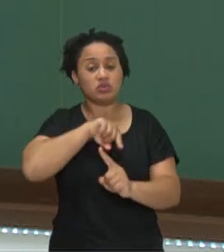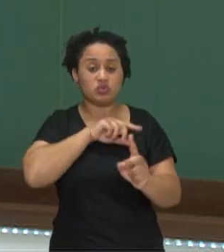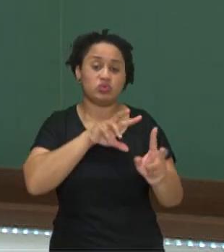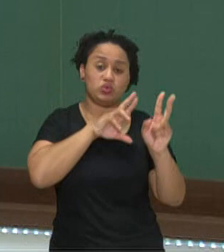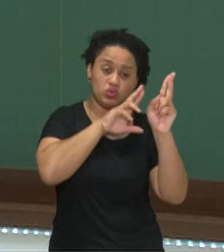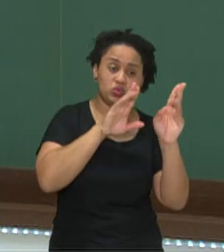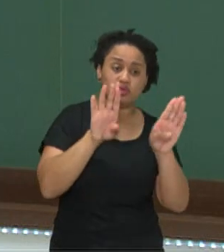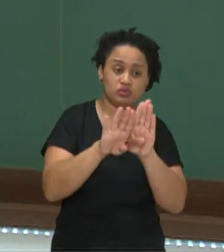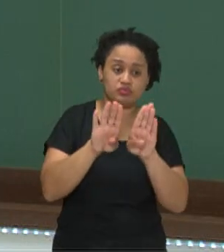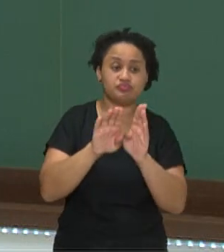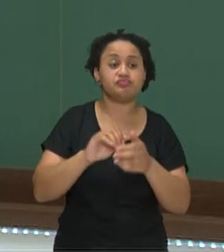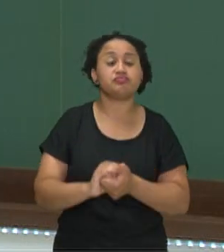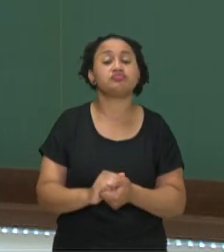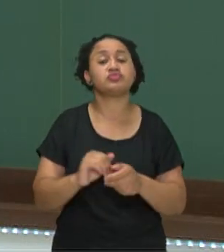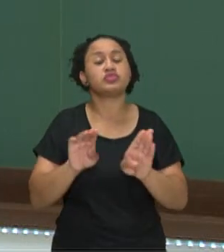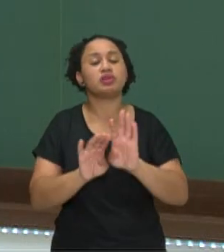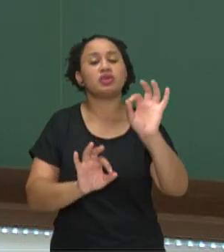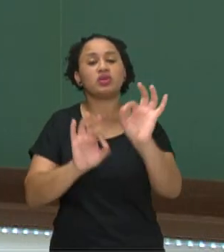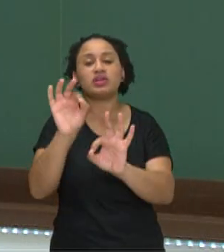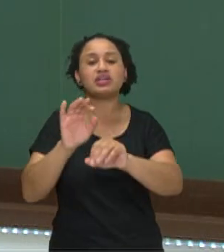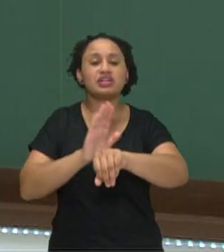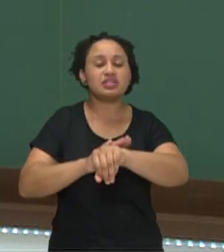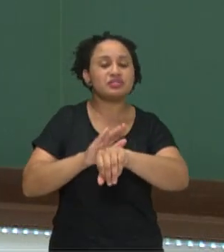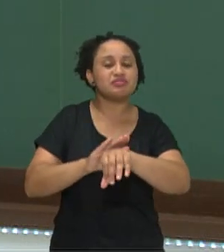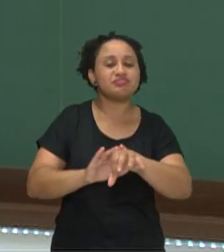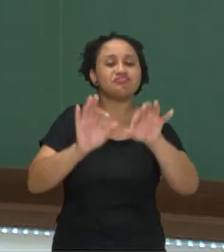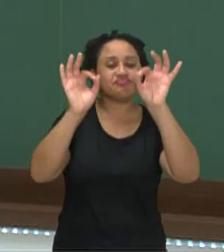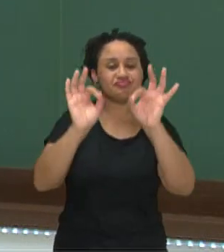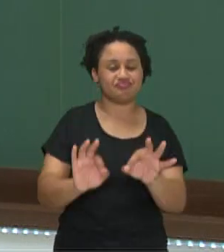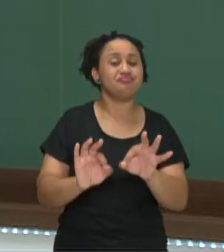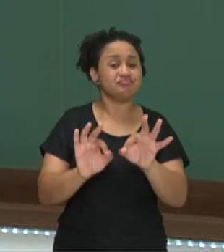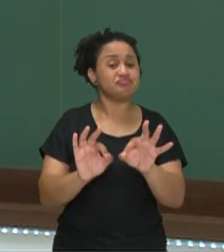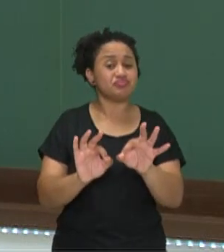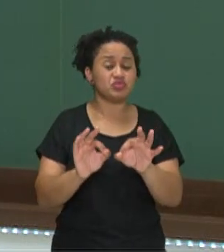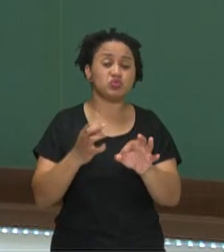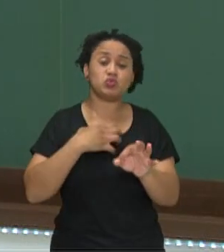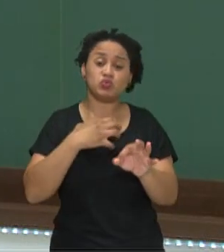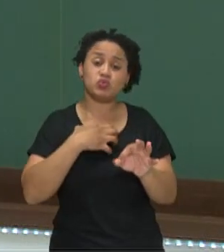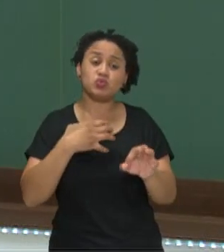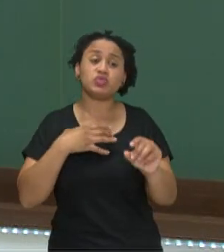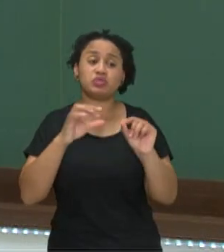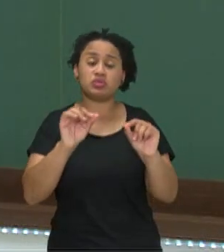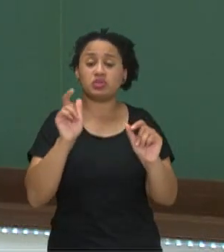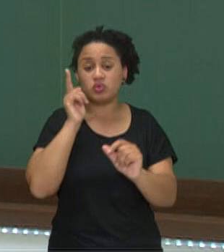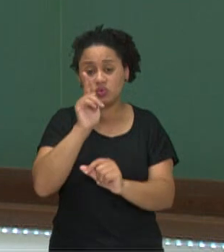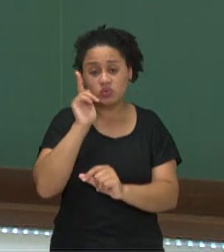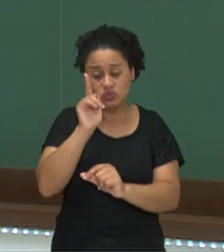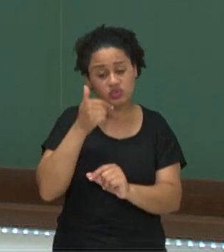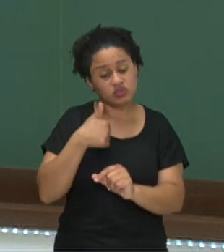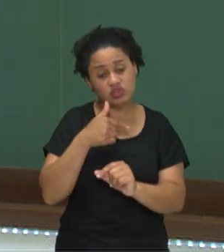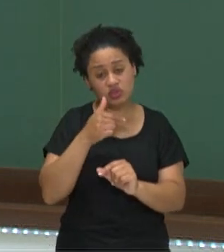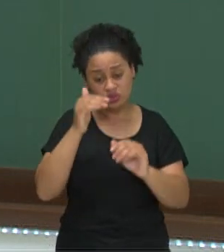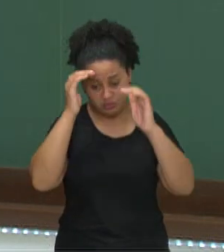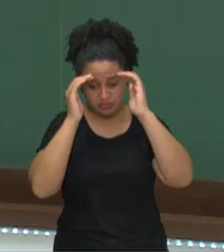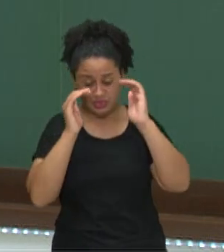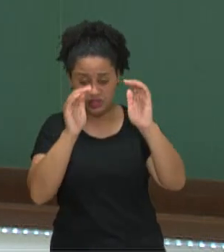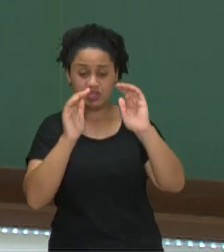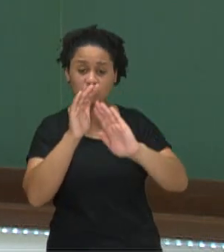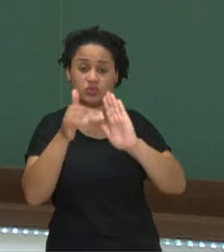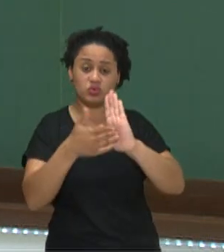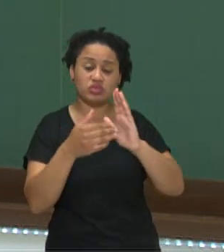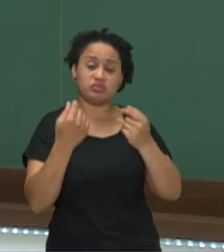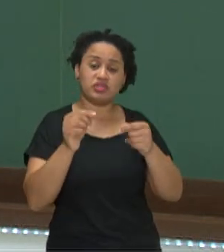né? Tenha uma boa gestão do tempo, gerencie o seu tempo, né? De uma maneira que você consiga cumprir os seus conteúdos,